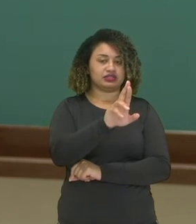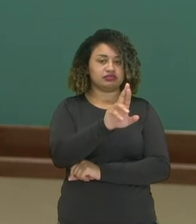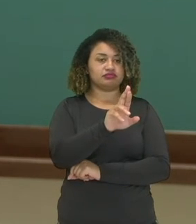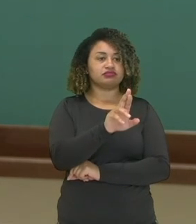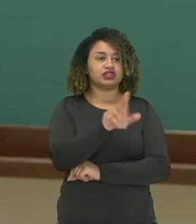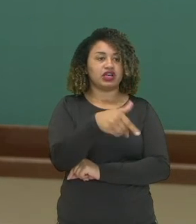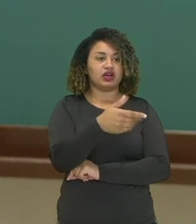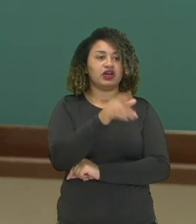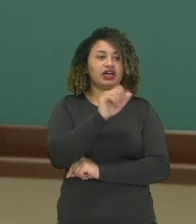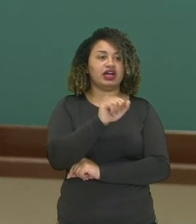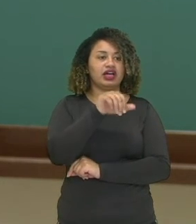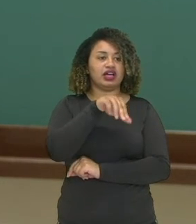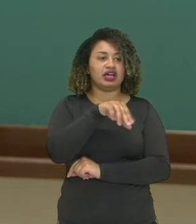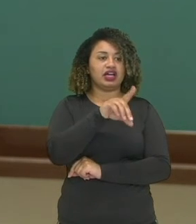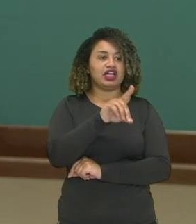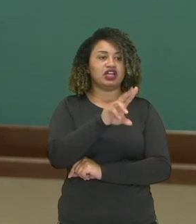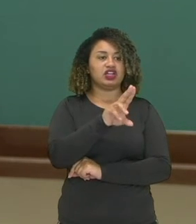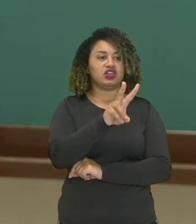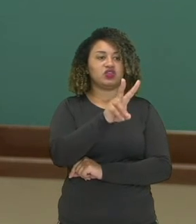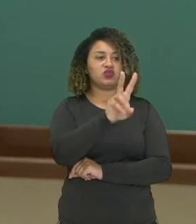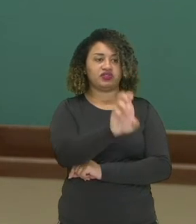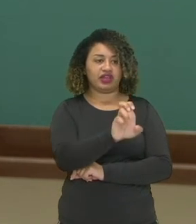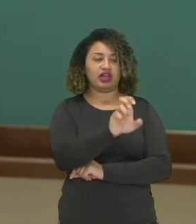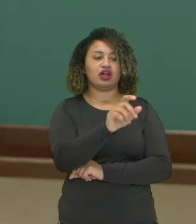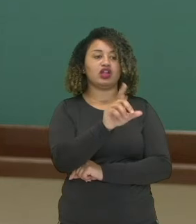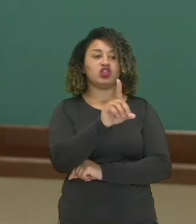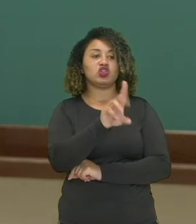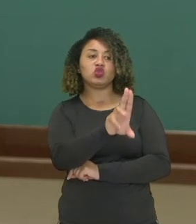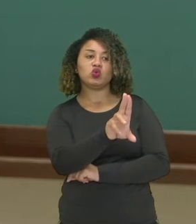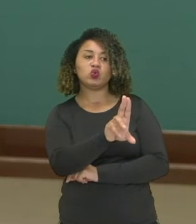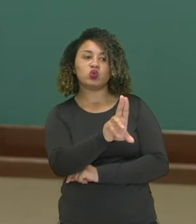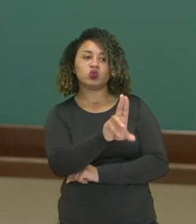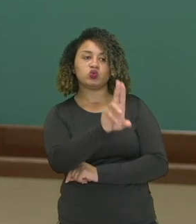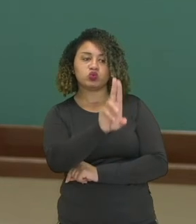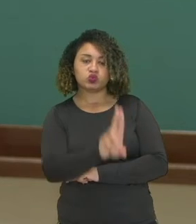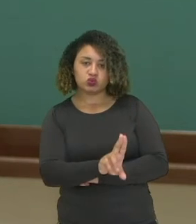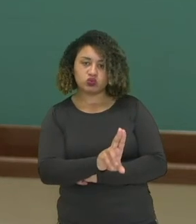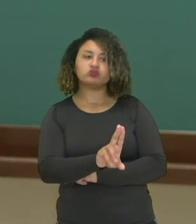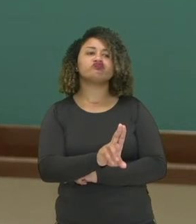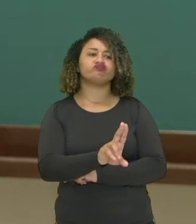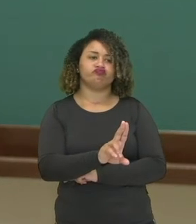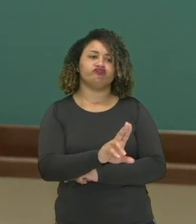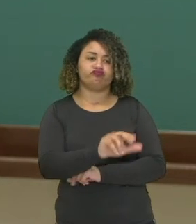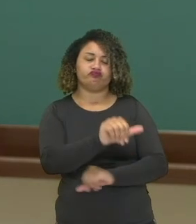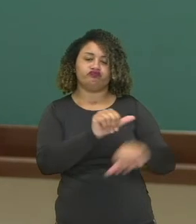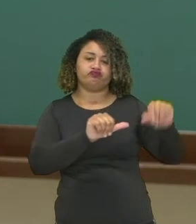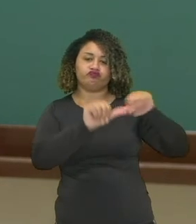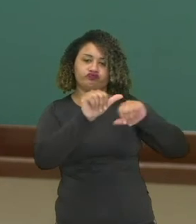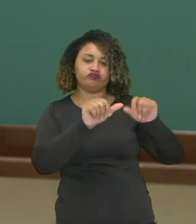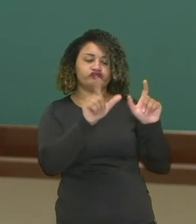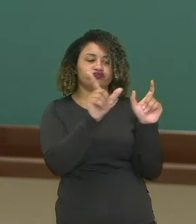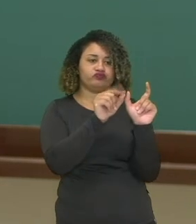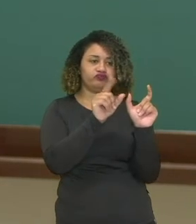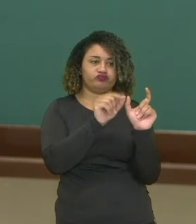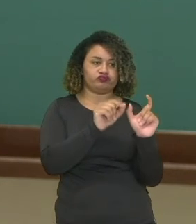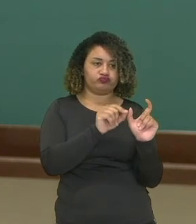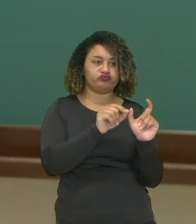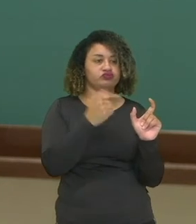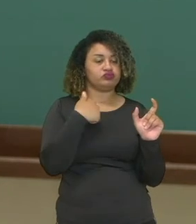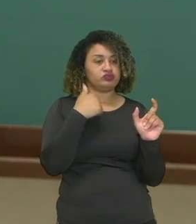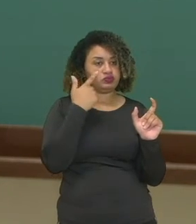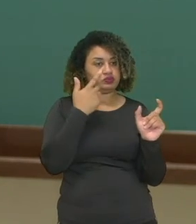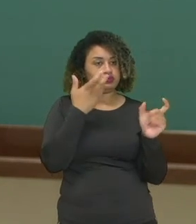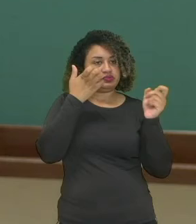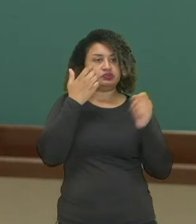anduve, tu anduviste, ele anduvo, nosotros anduvimos, vosotros